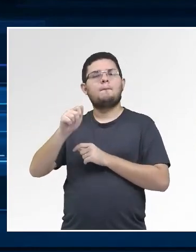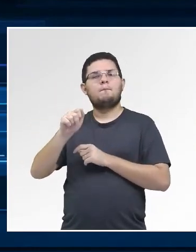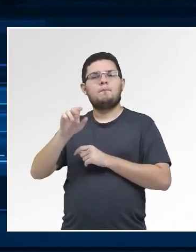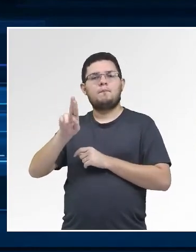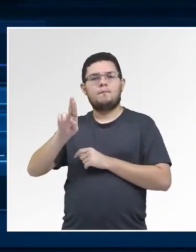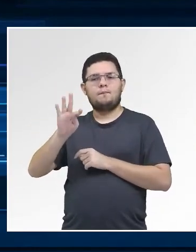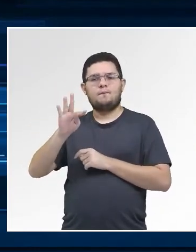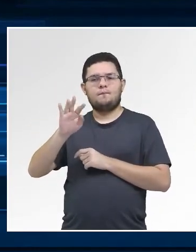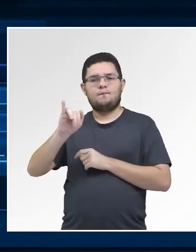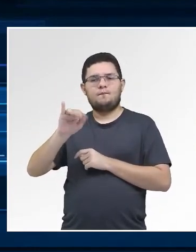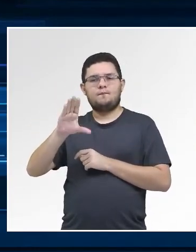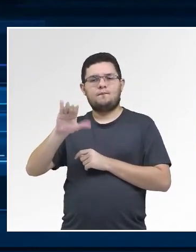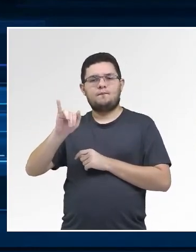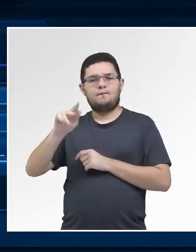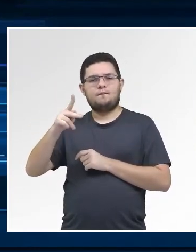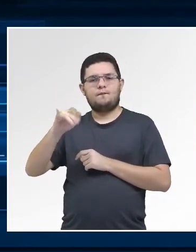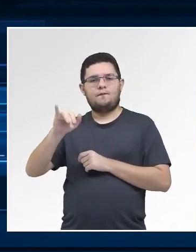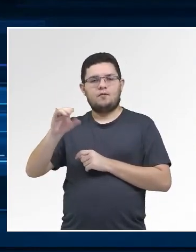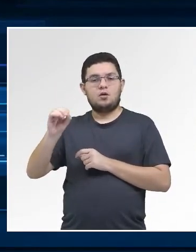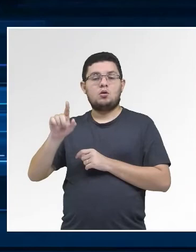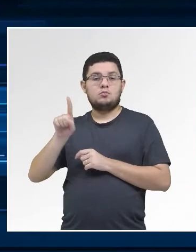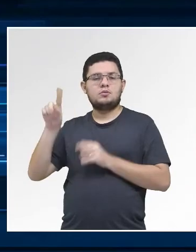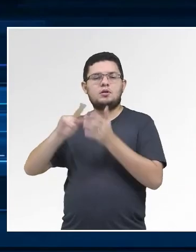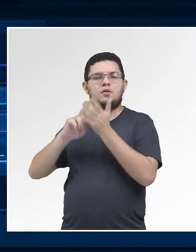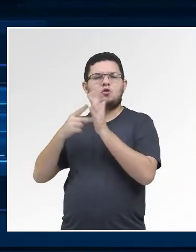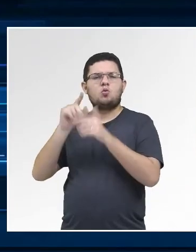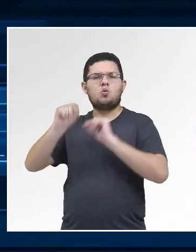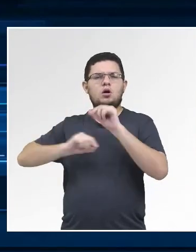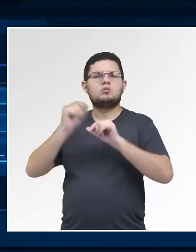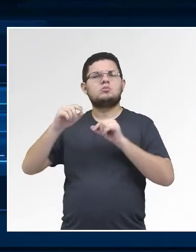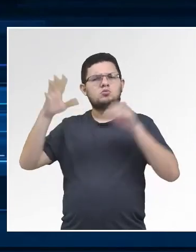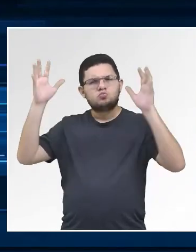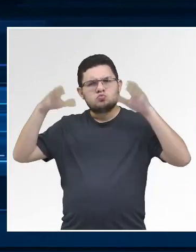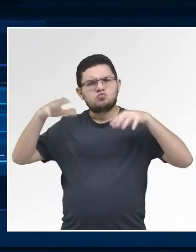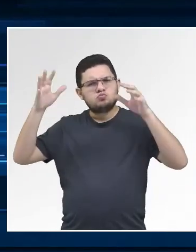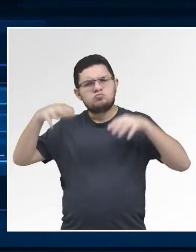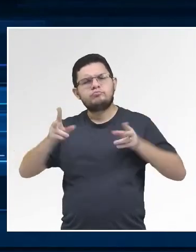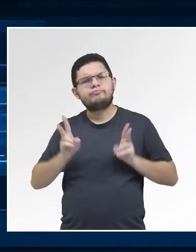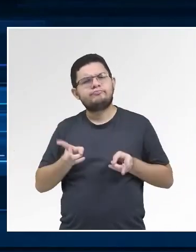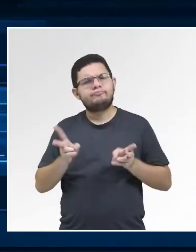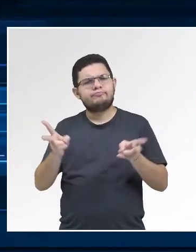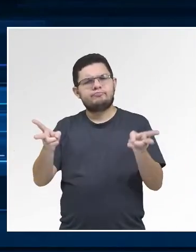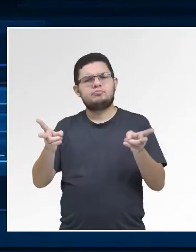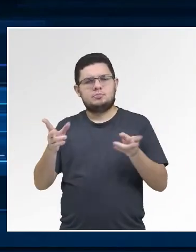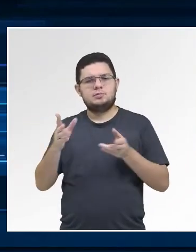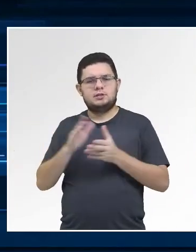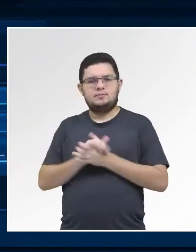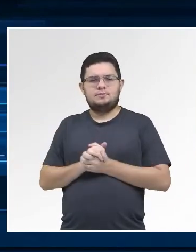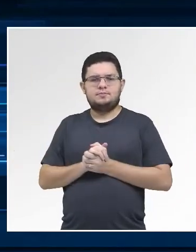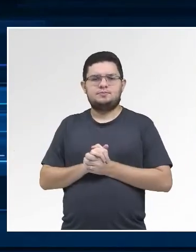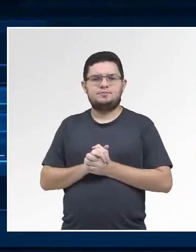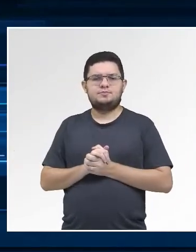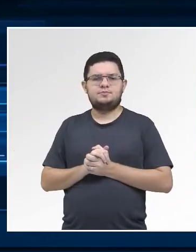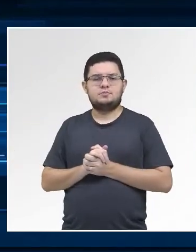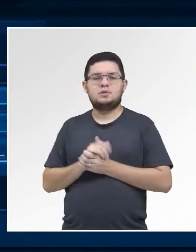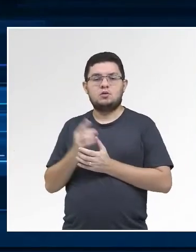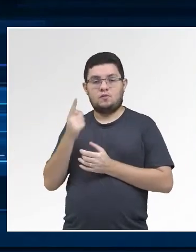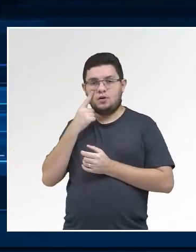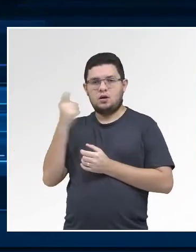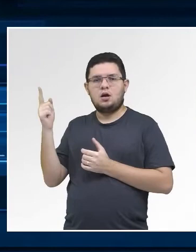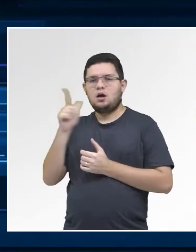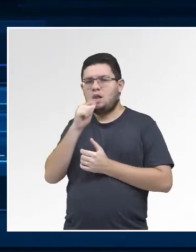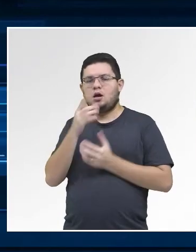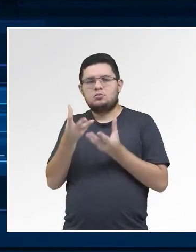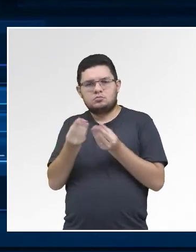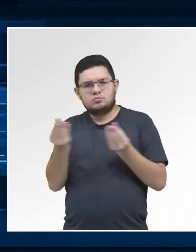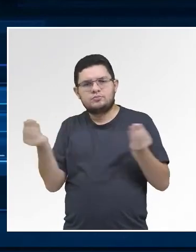chovido muito, como a imagem está mostrando aqui, olha só, muita água, né? Está chovendo bastante. E é isso que vocês têm aí, nosso último